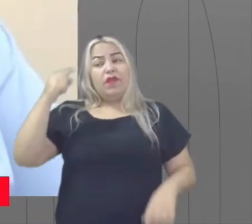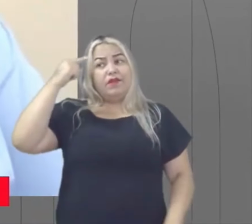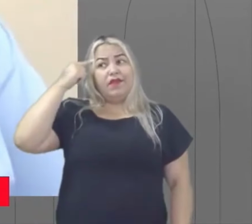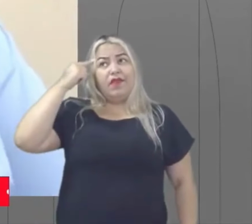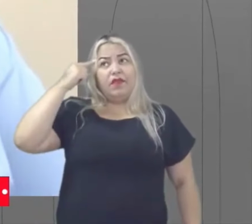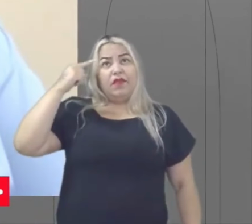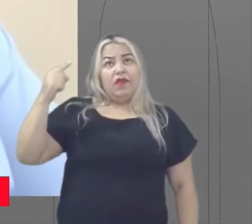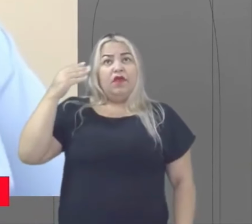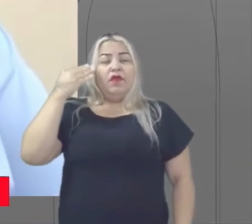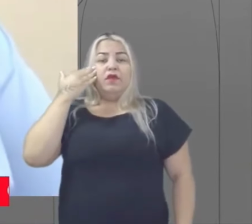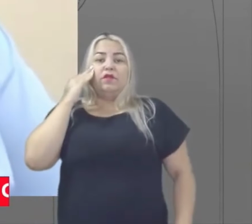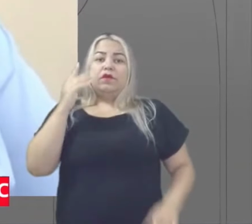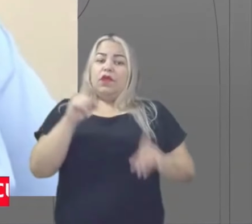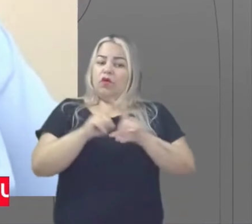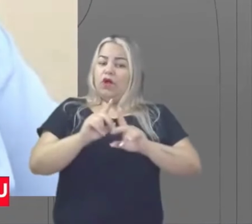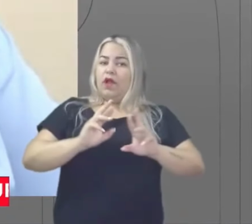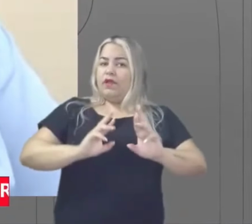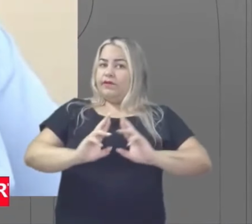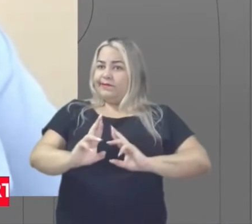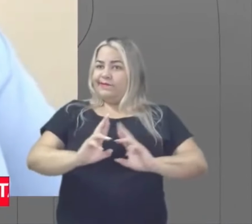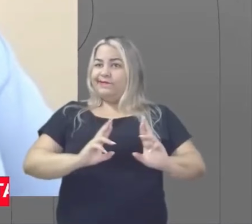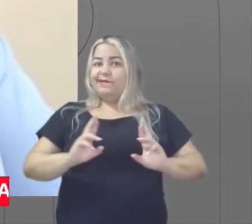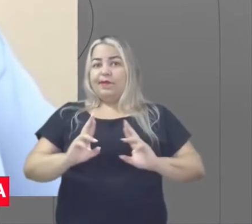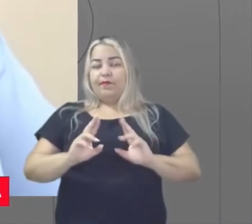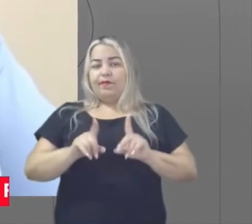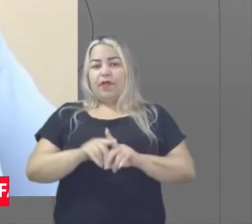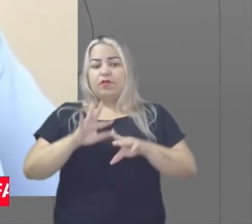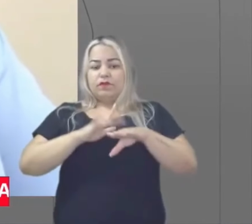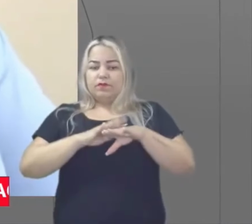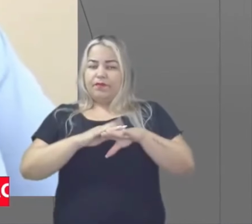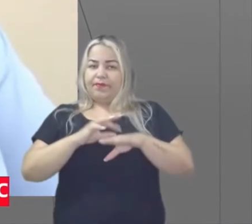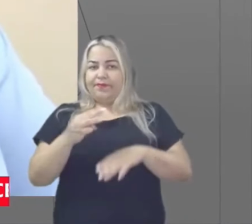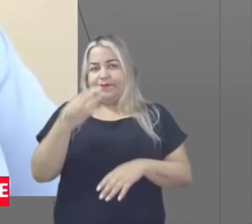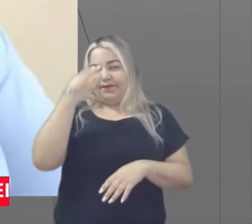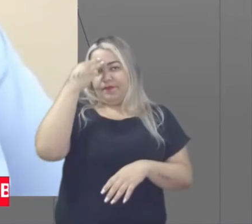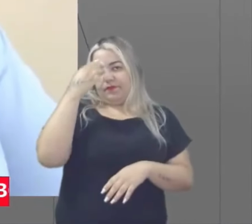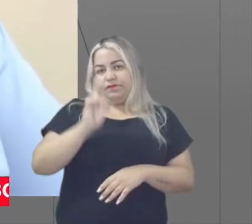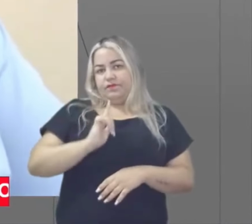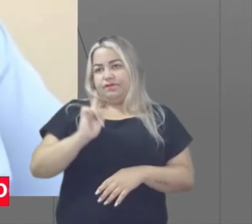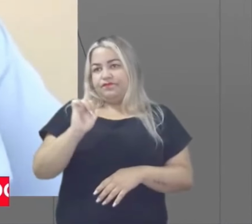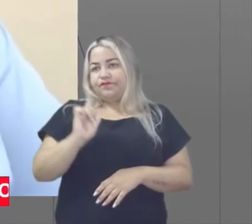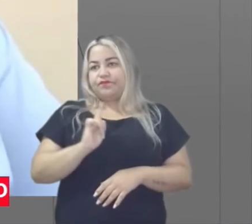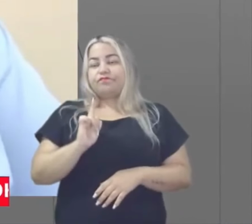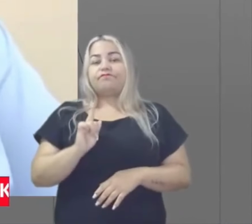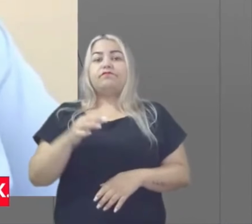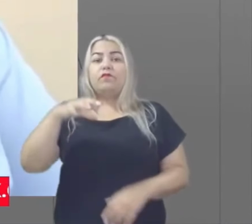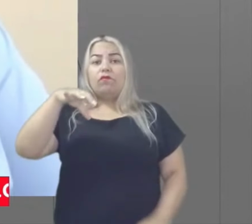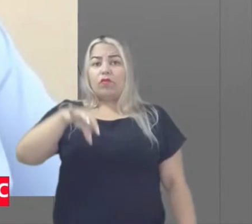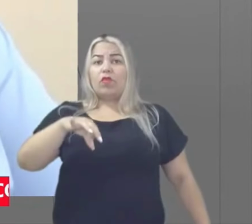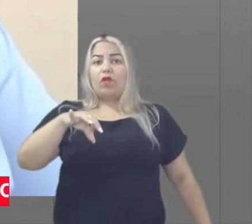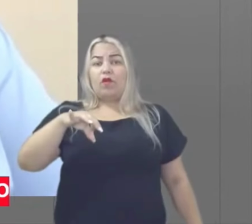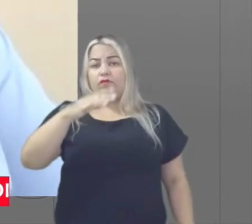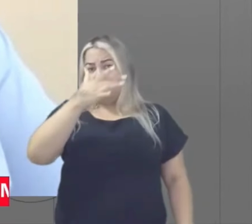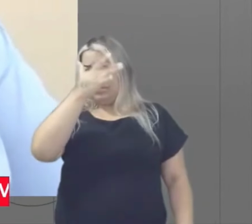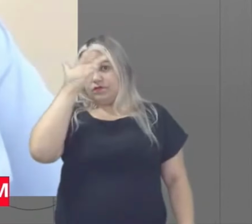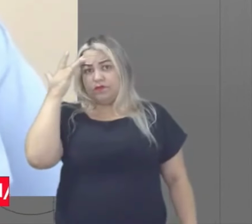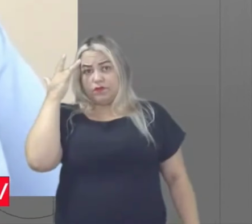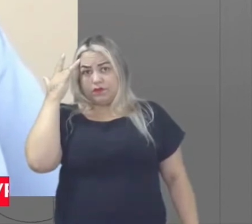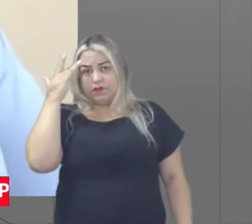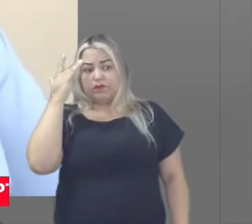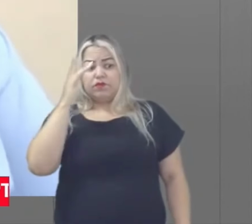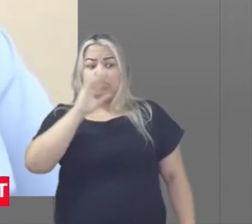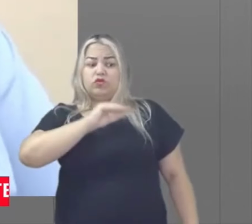pensados. Tem uma questão relacionada ao adoecimento mental. No ano passado, nós tivemos 9 policiais mortos em confrontos